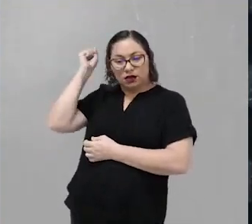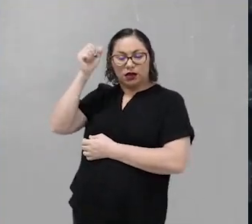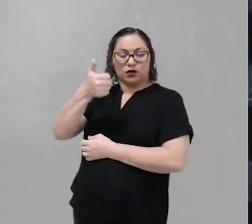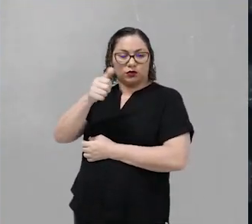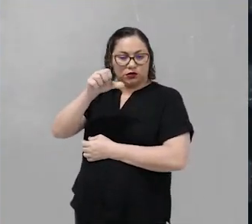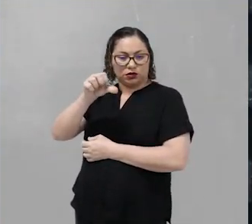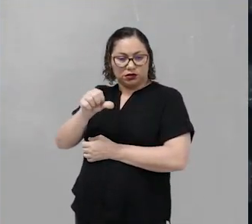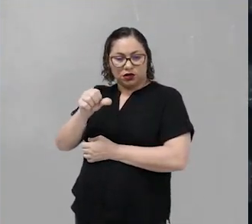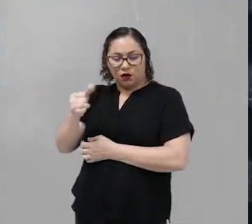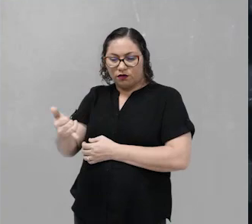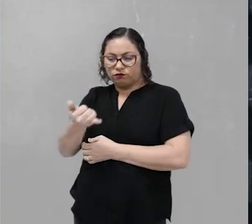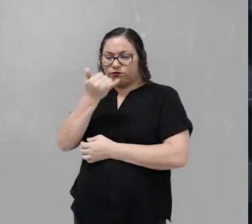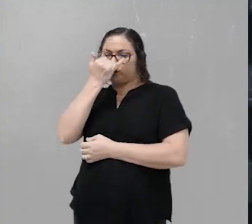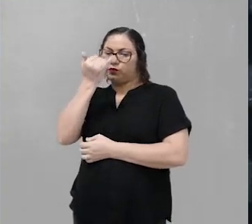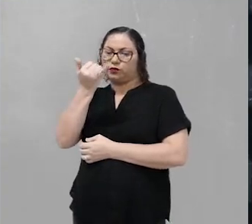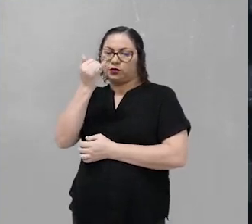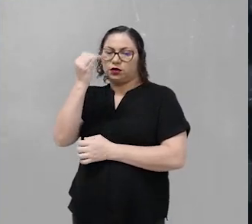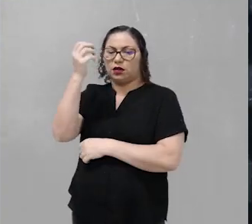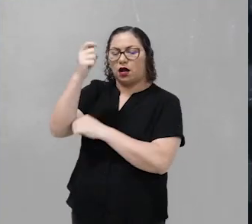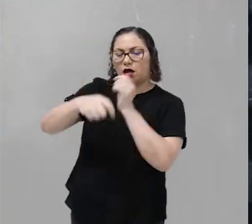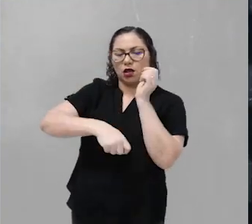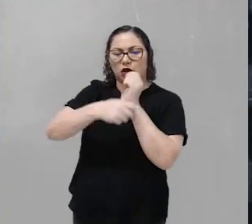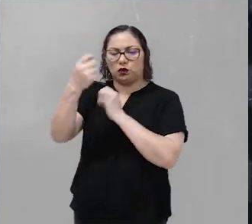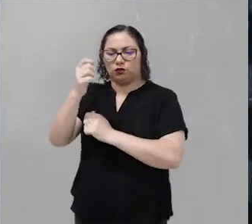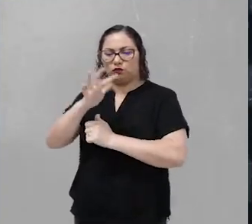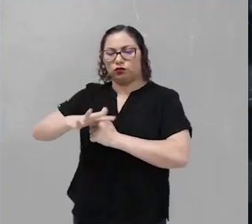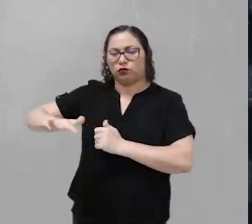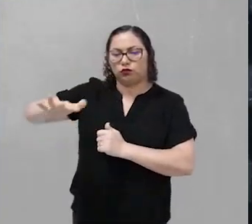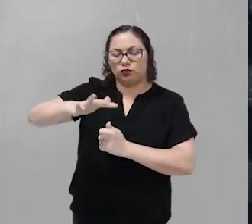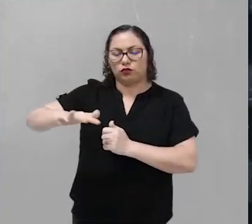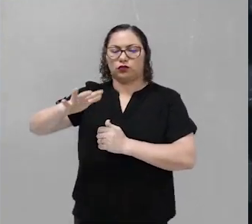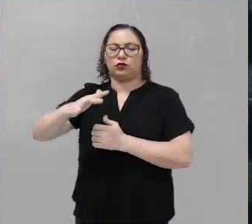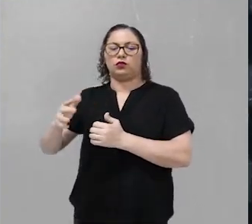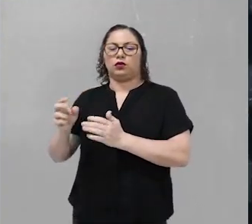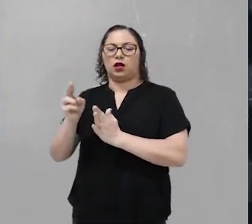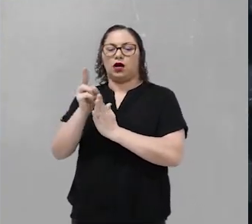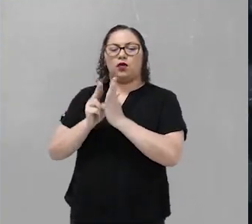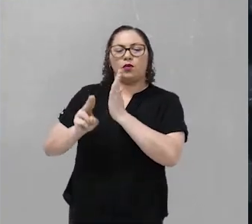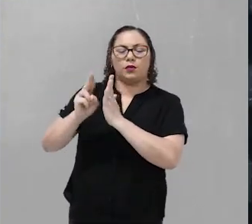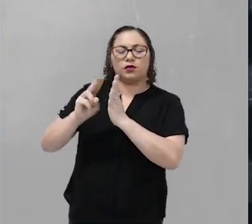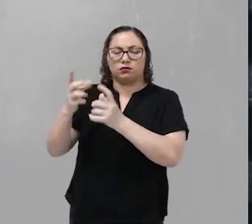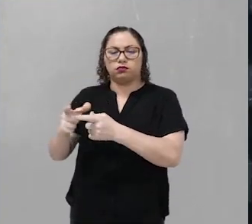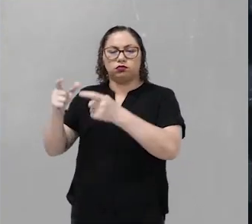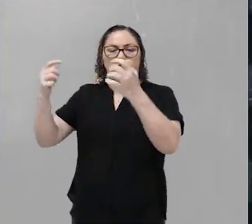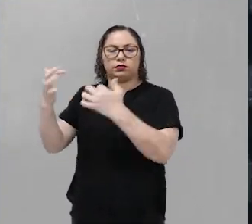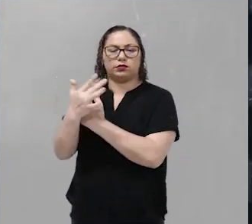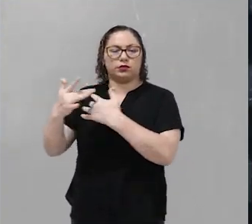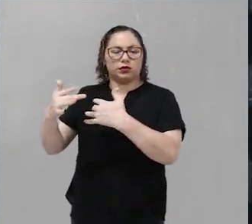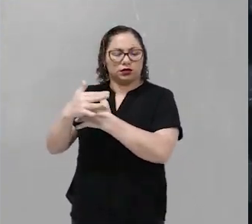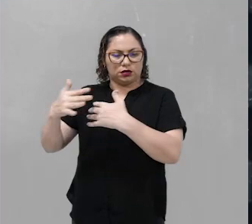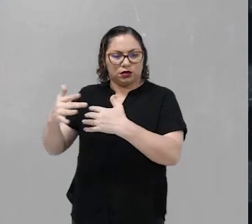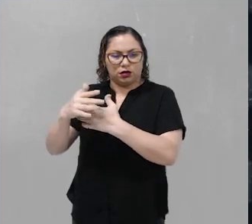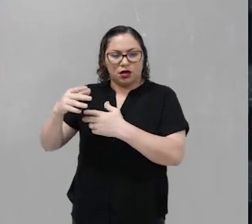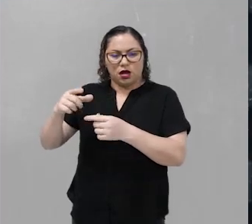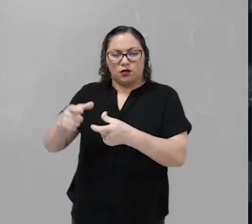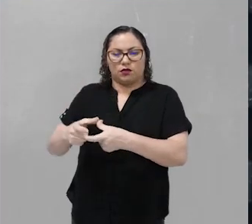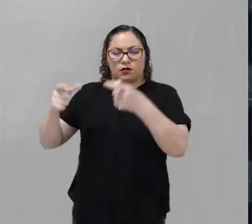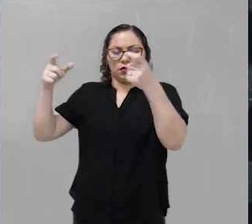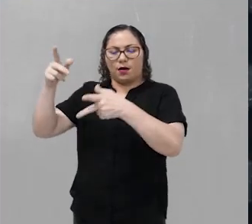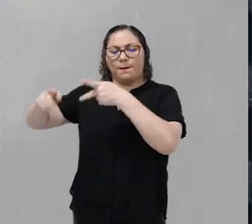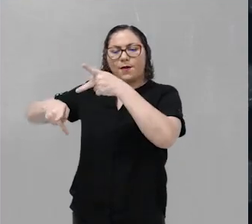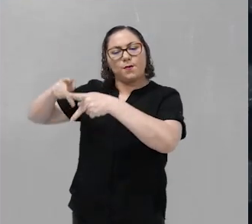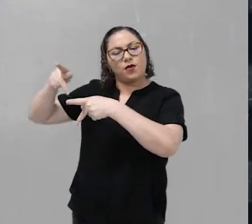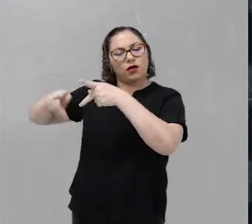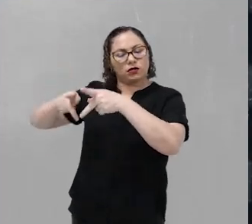como consequência da industrialização, da urbanização, do crescimento das cidades, do crescimento populacional